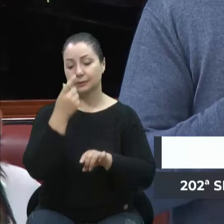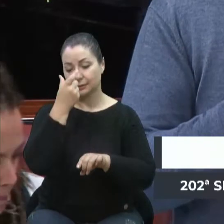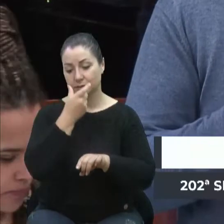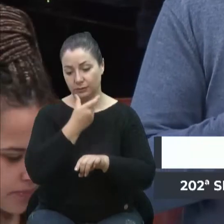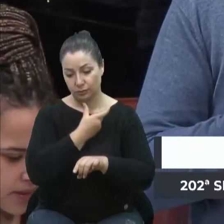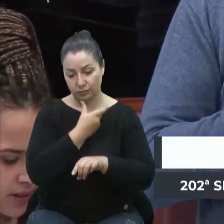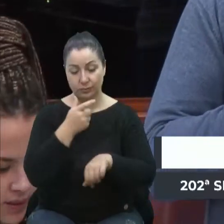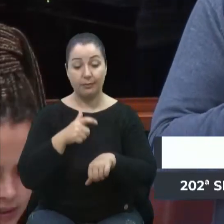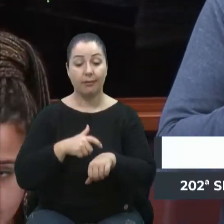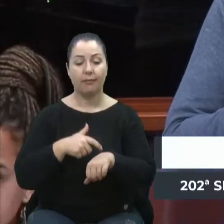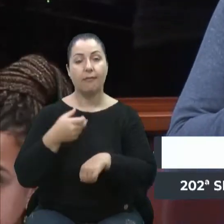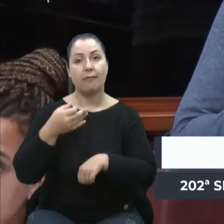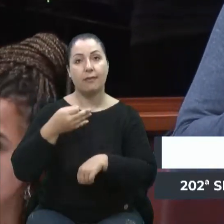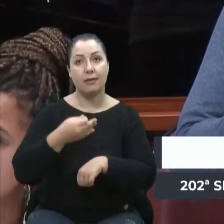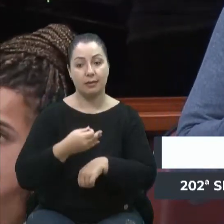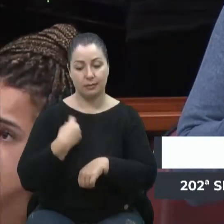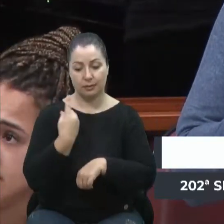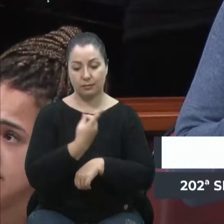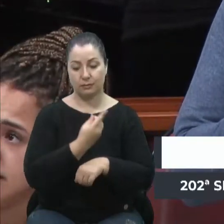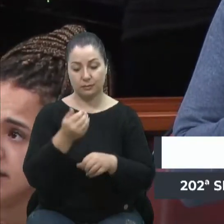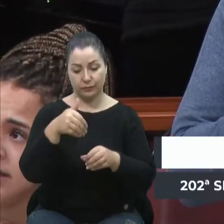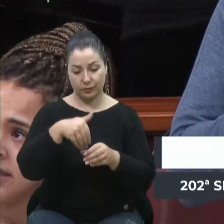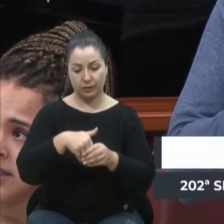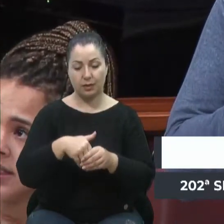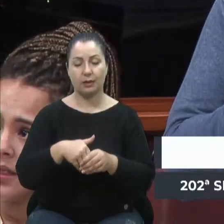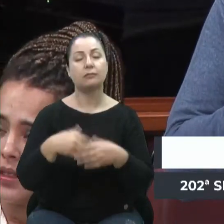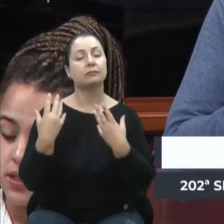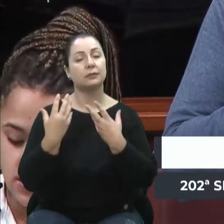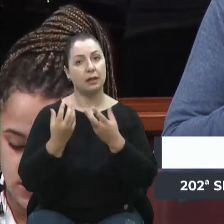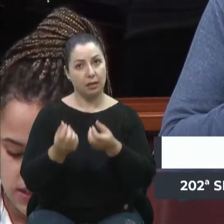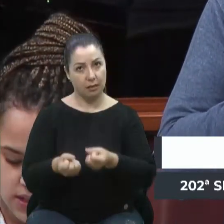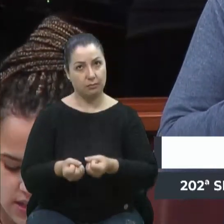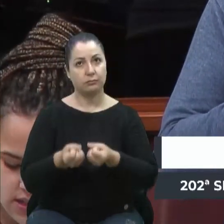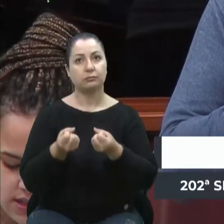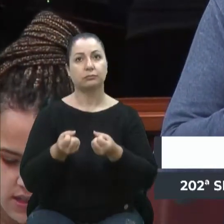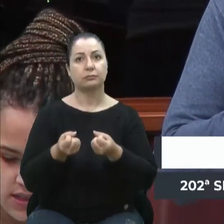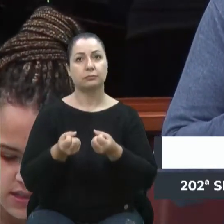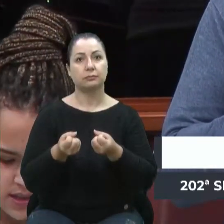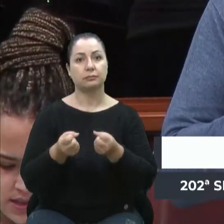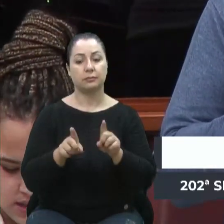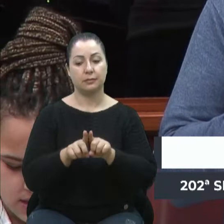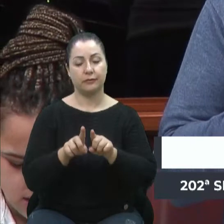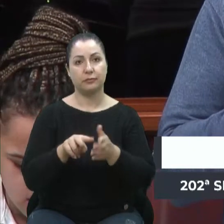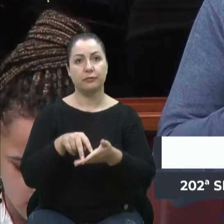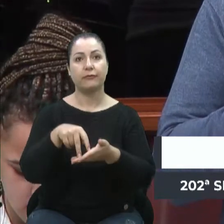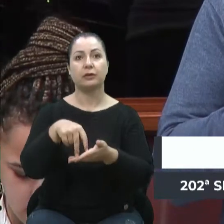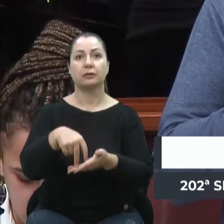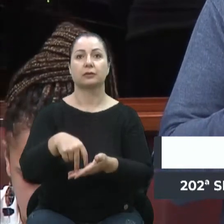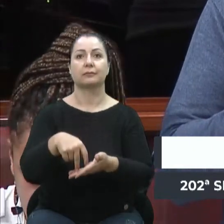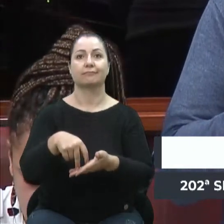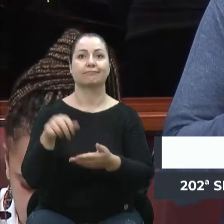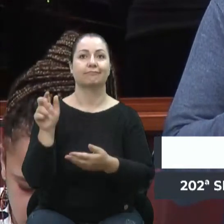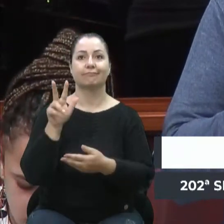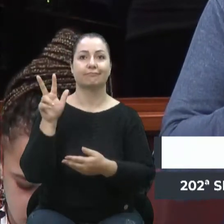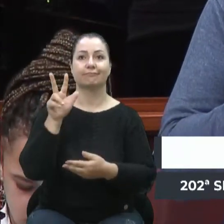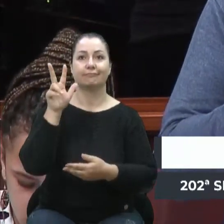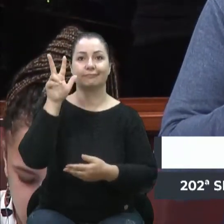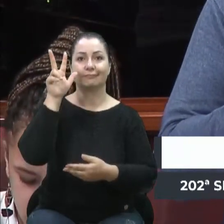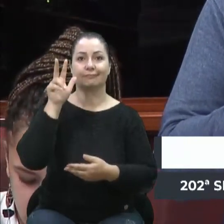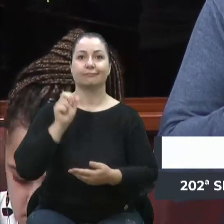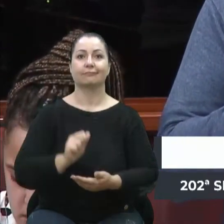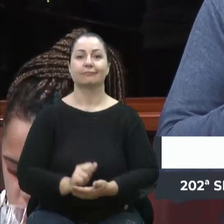momento oportuno, nós votaremos favoráveis, seguiremos defendendo, né, a valorização,